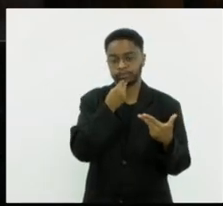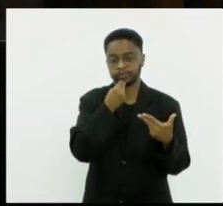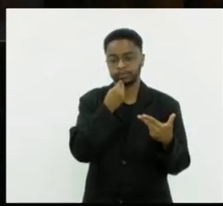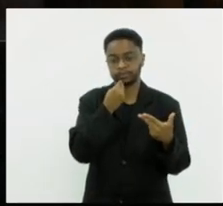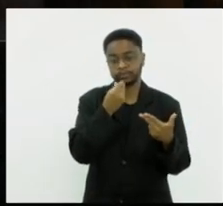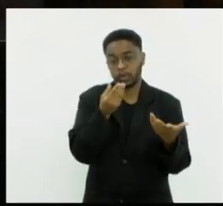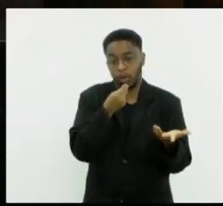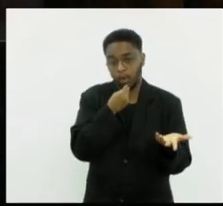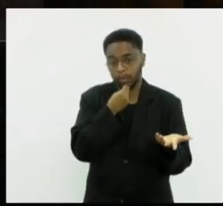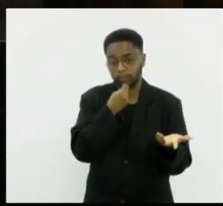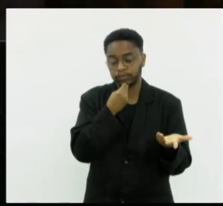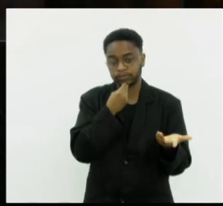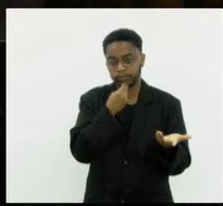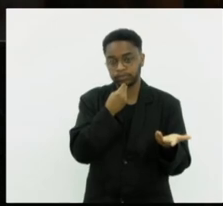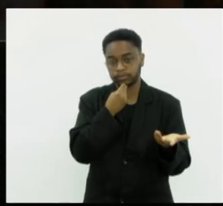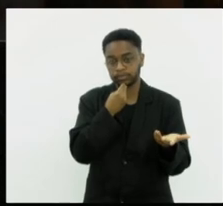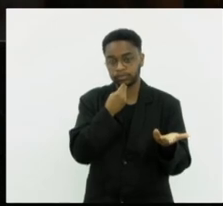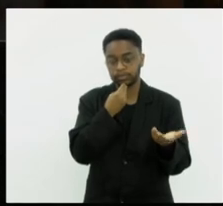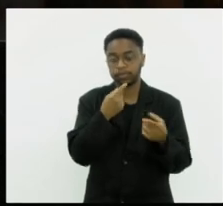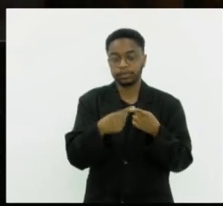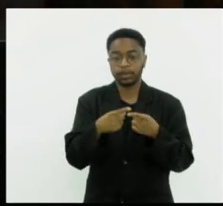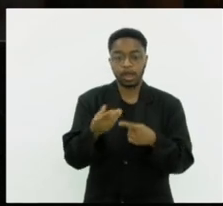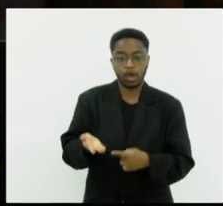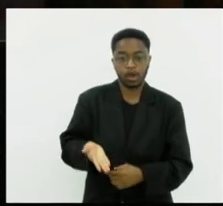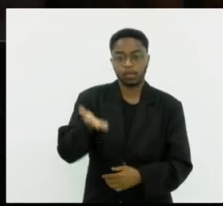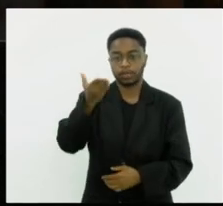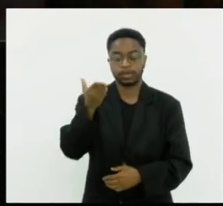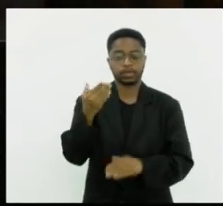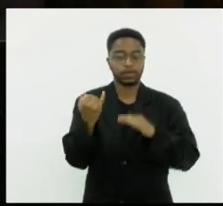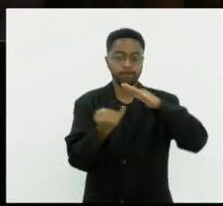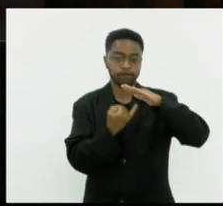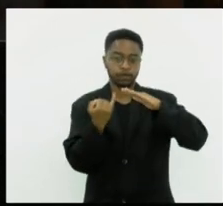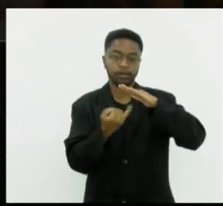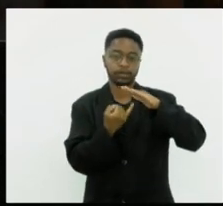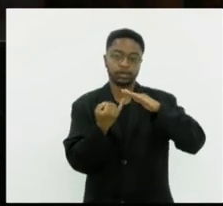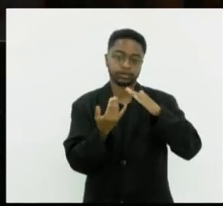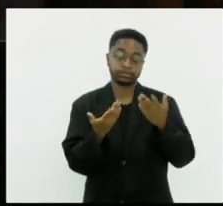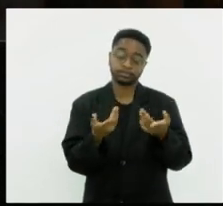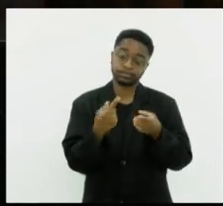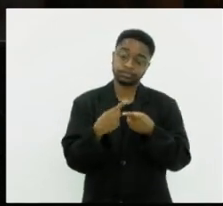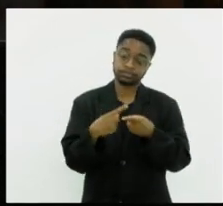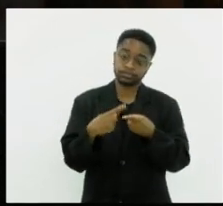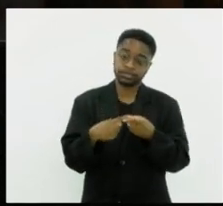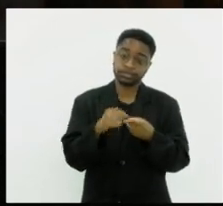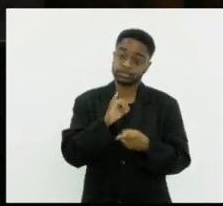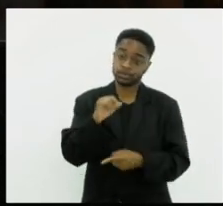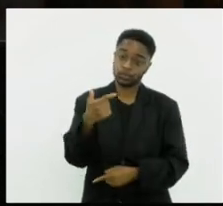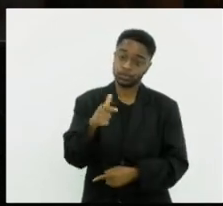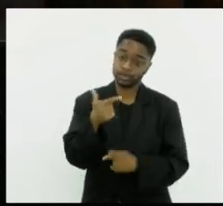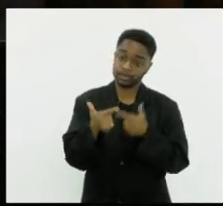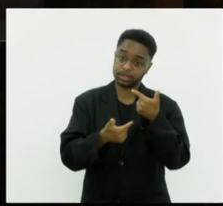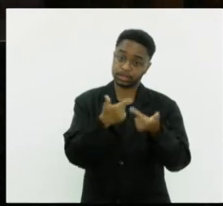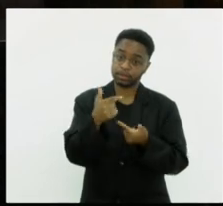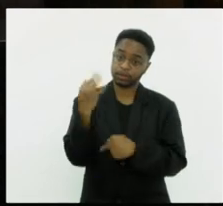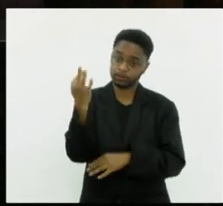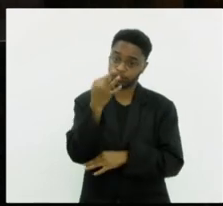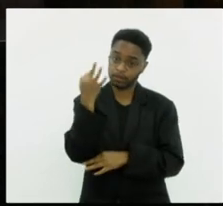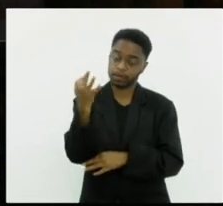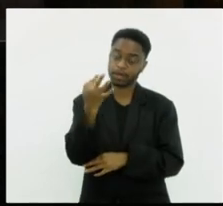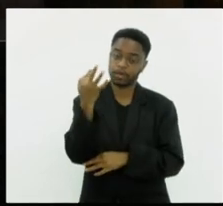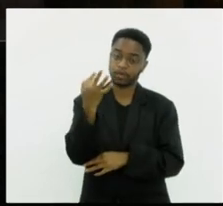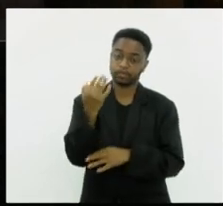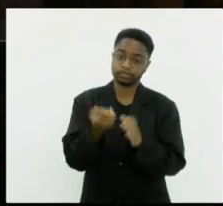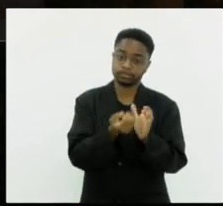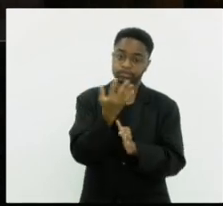é óbvio que está sendo aumentada uma informalidade no setor, afinal de contas, se não temos empregos formais gerados por